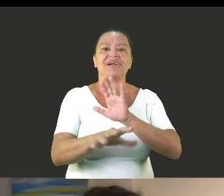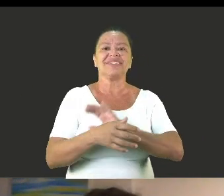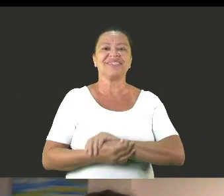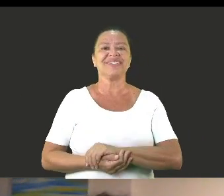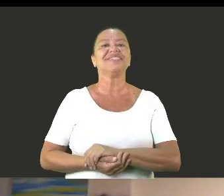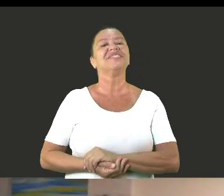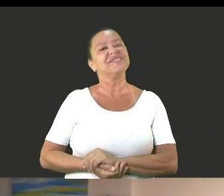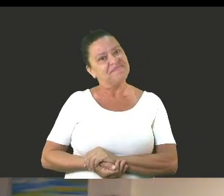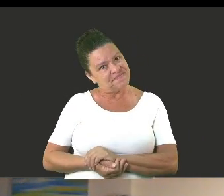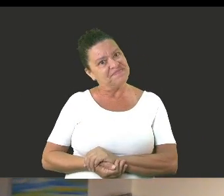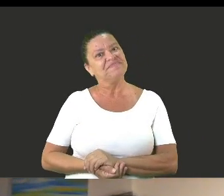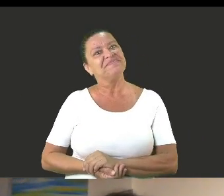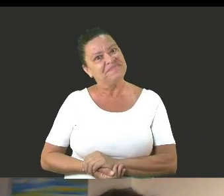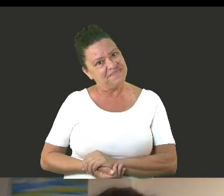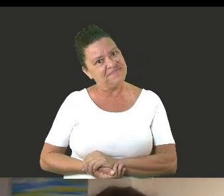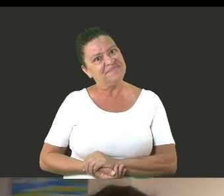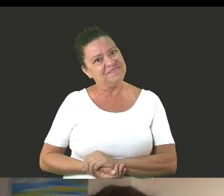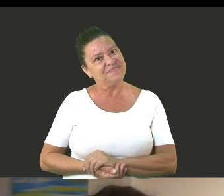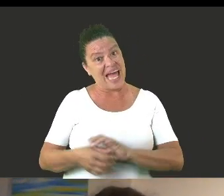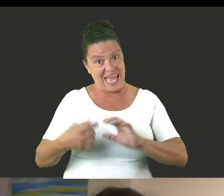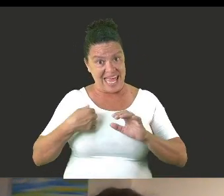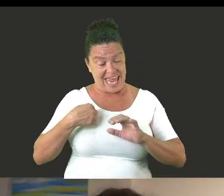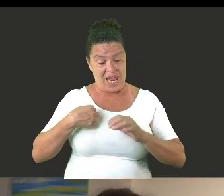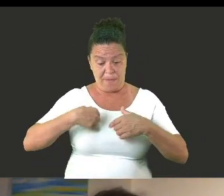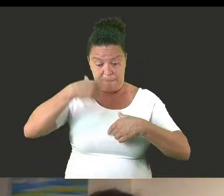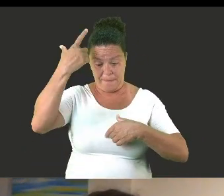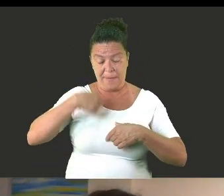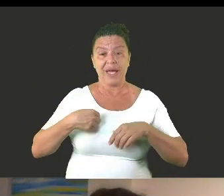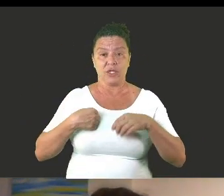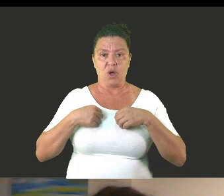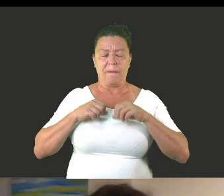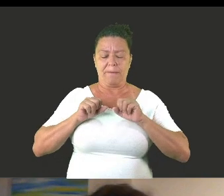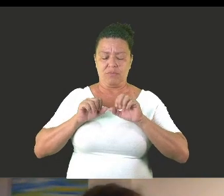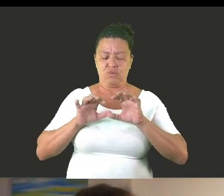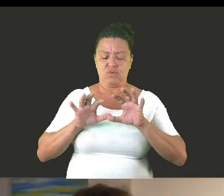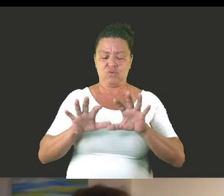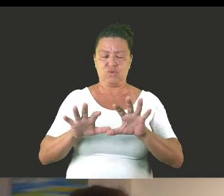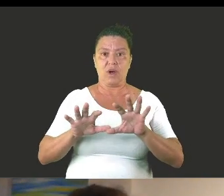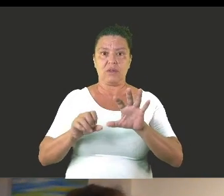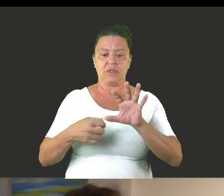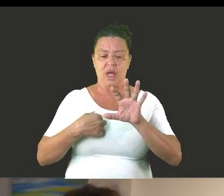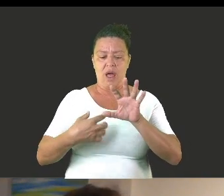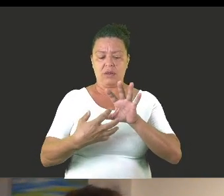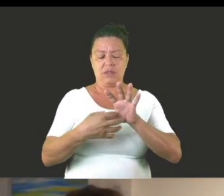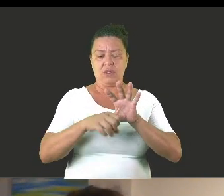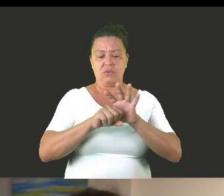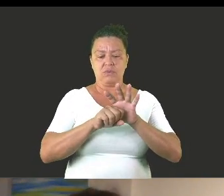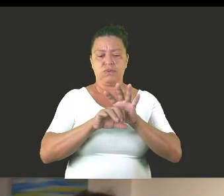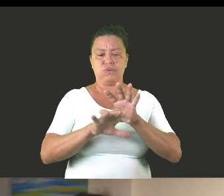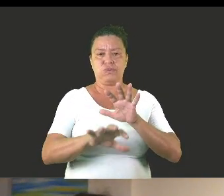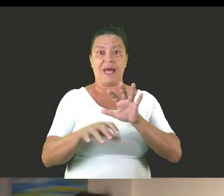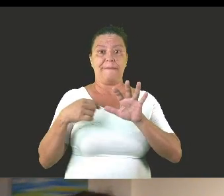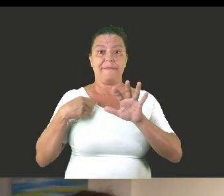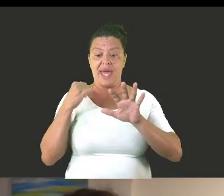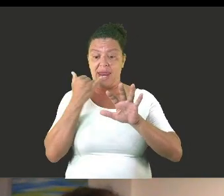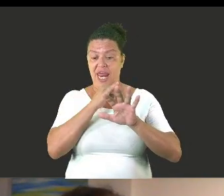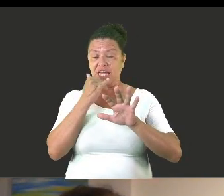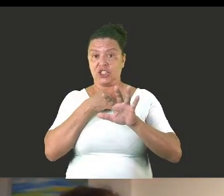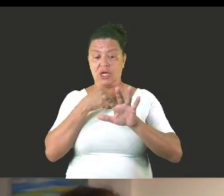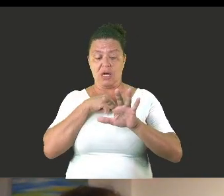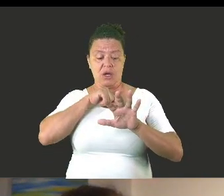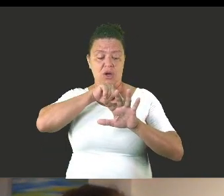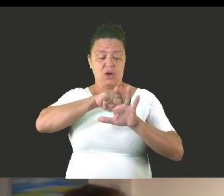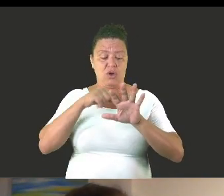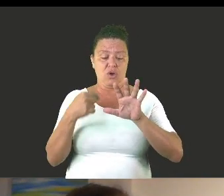O passe, então, é uma transfusão de fluidos através da imposição das mãos, uma transfusão